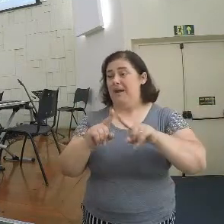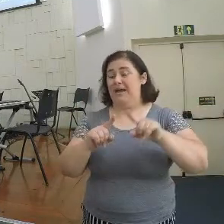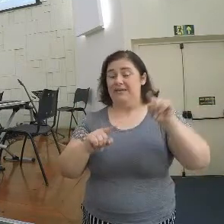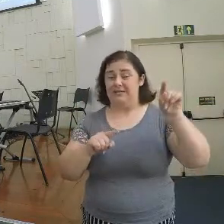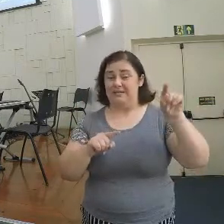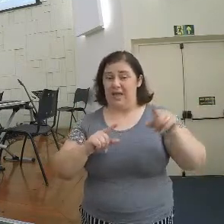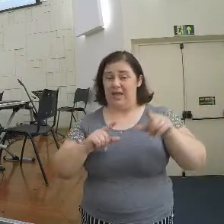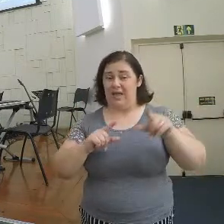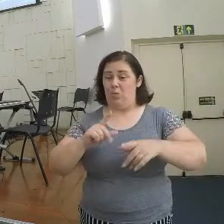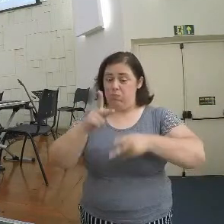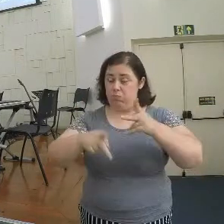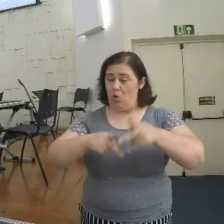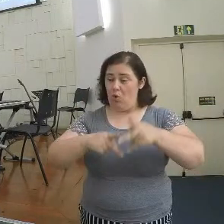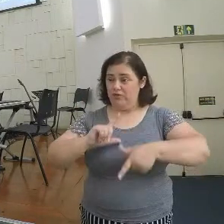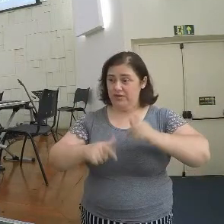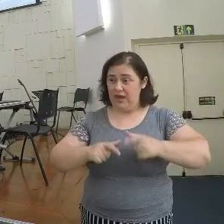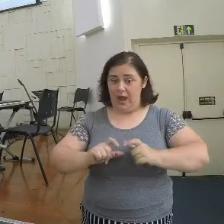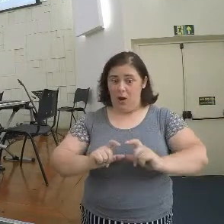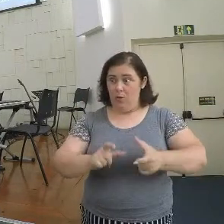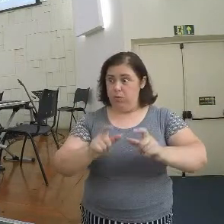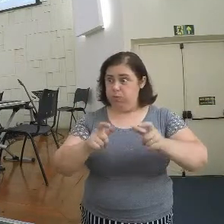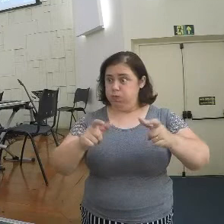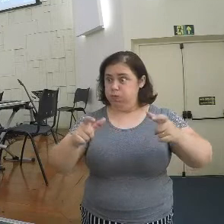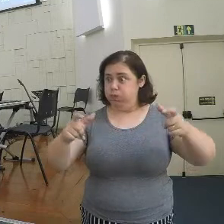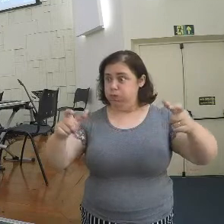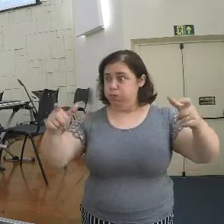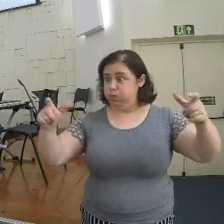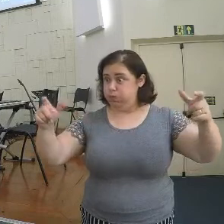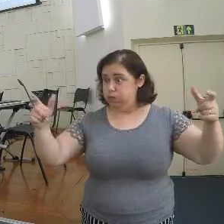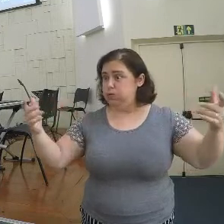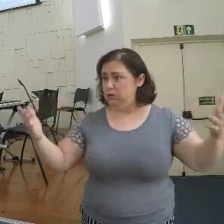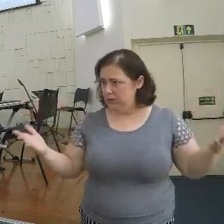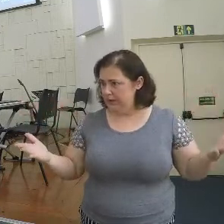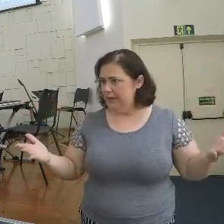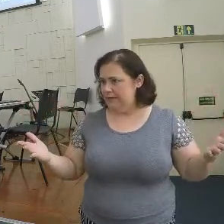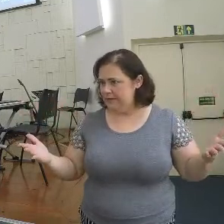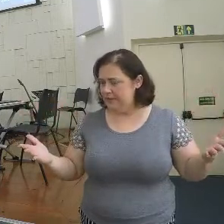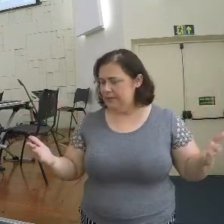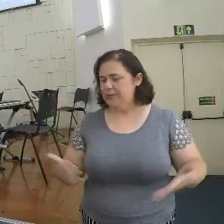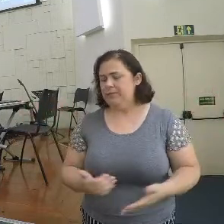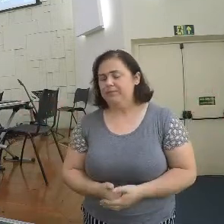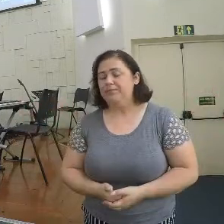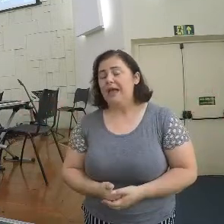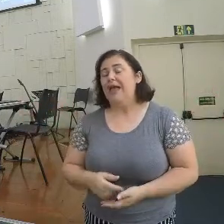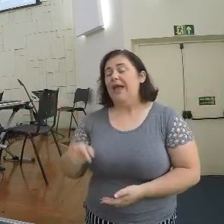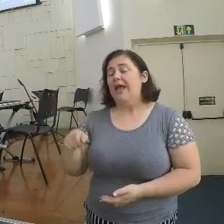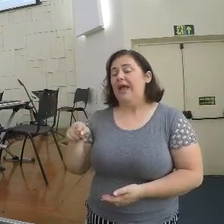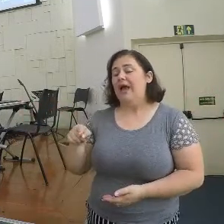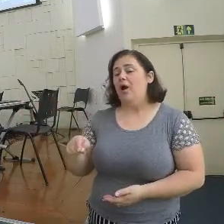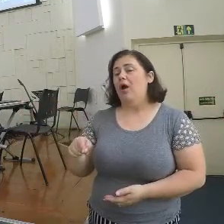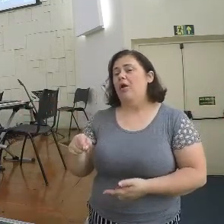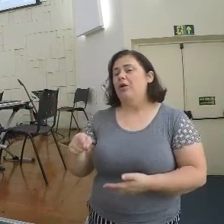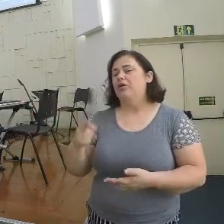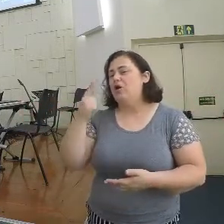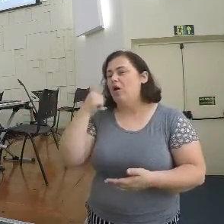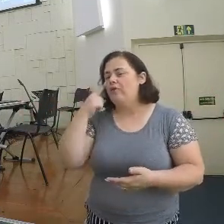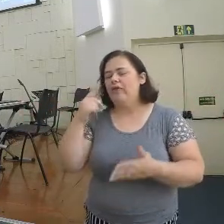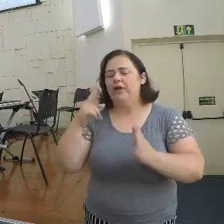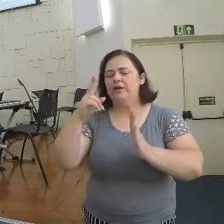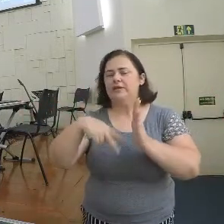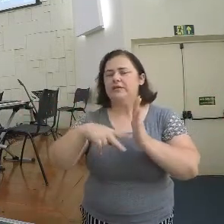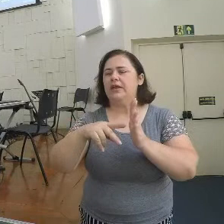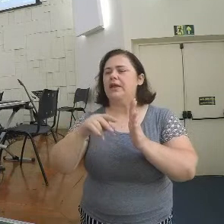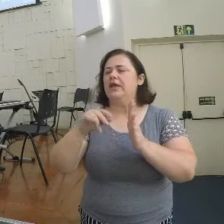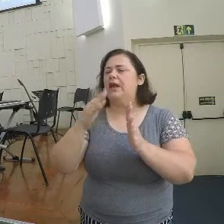grande, forte e numerosa. Nós não éramos grandes, aliás, hoje lemos isso na profecia de Isaías, vermezinho